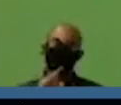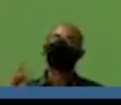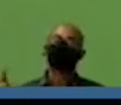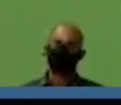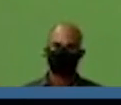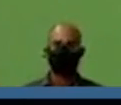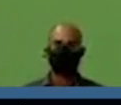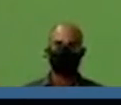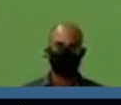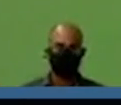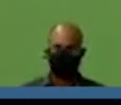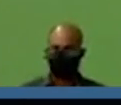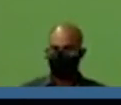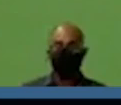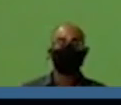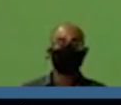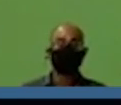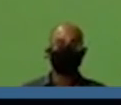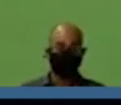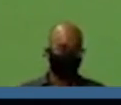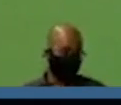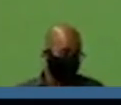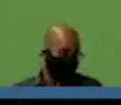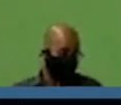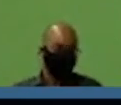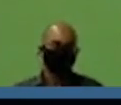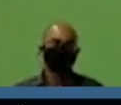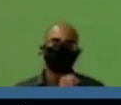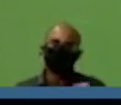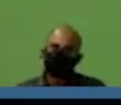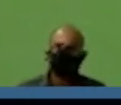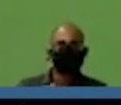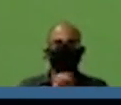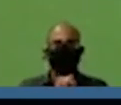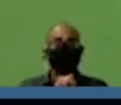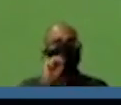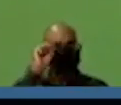domingos. A vacina é nossa esperança. Vacine, sim.